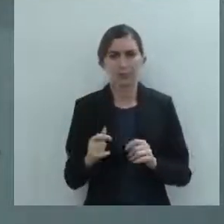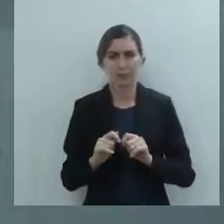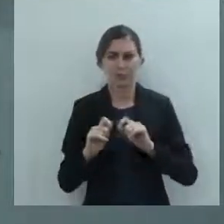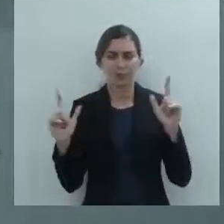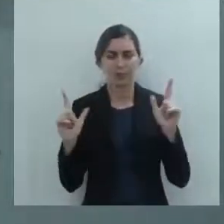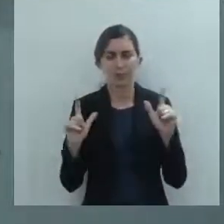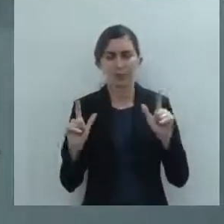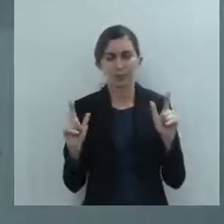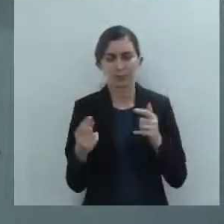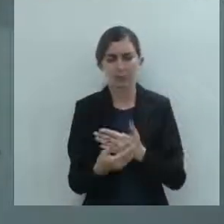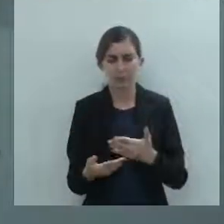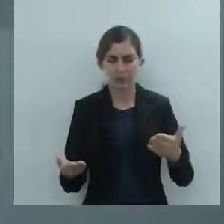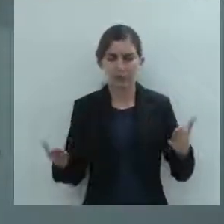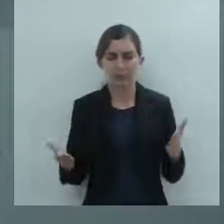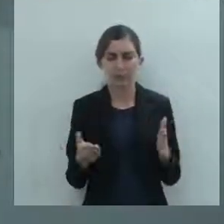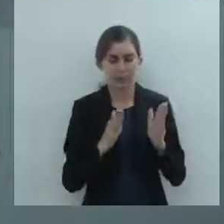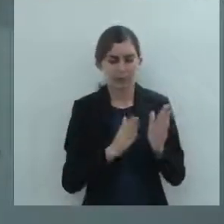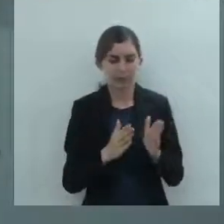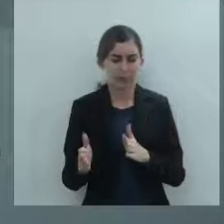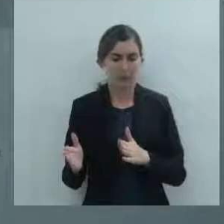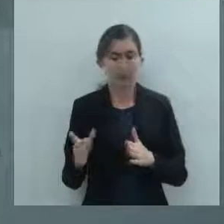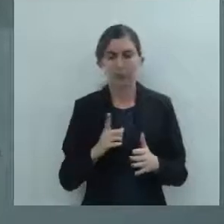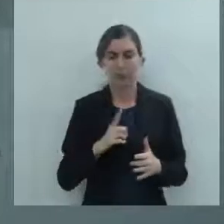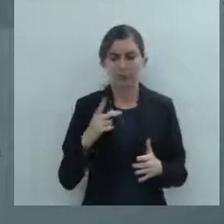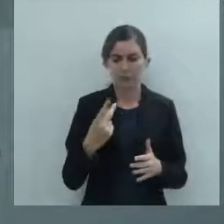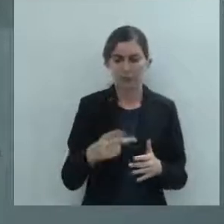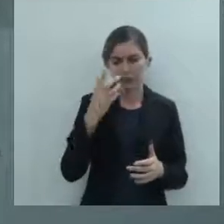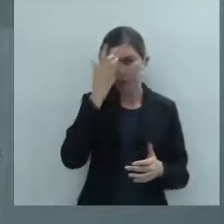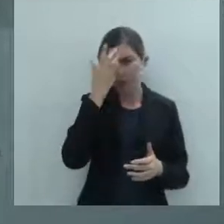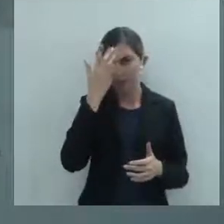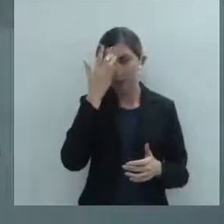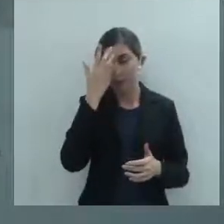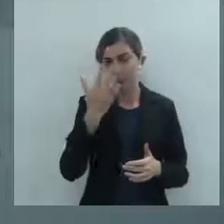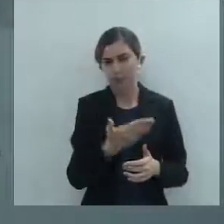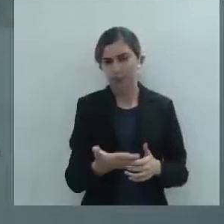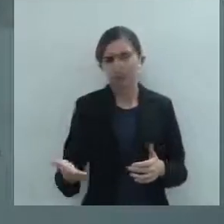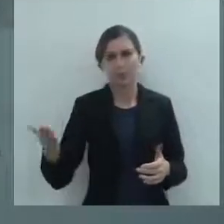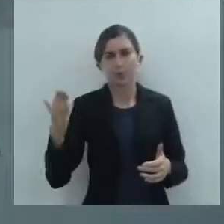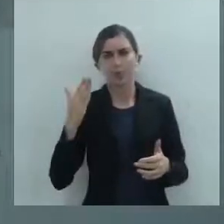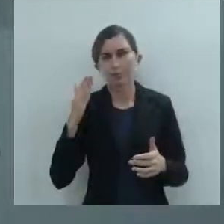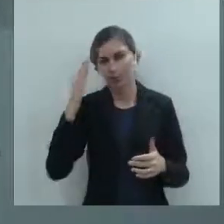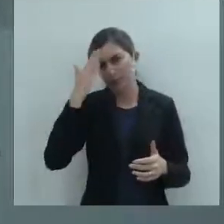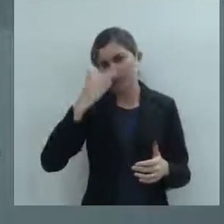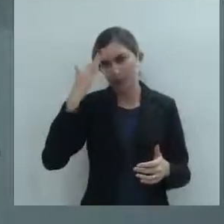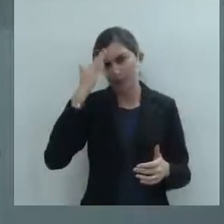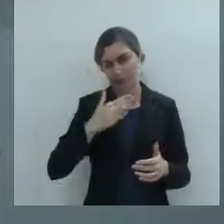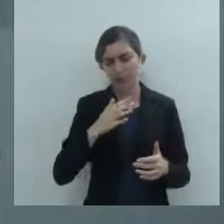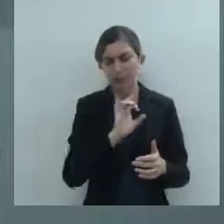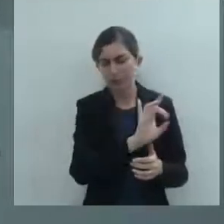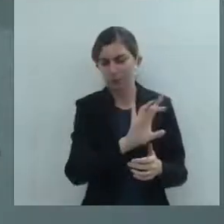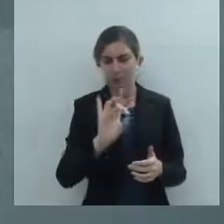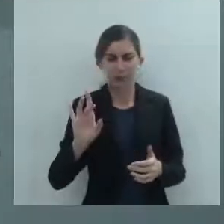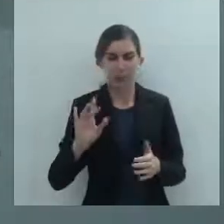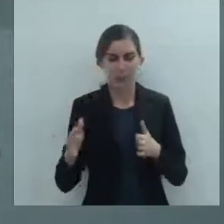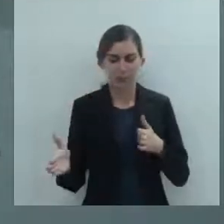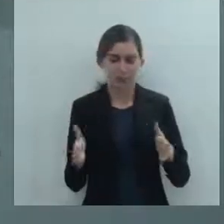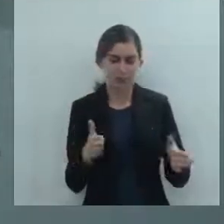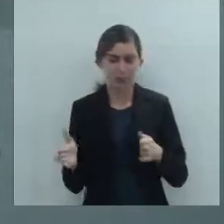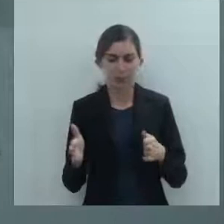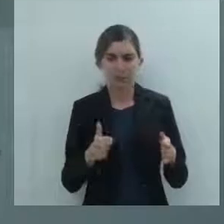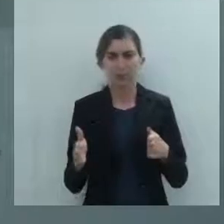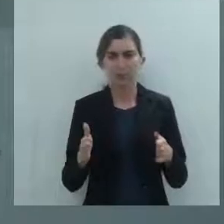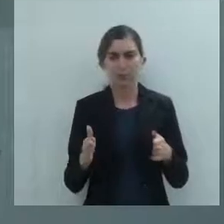liga início essas subdivisões são para facilitar ainda mais o entendimento de cada um desses períodos